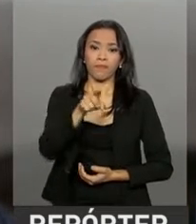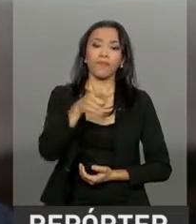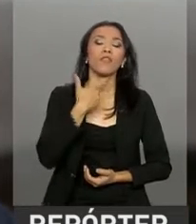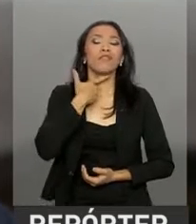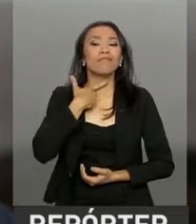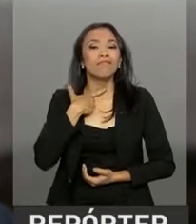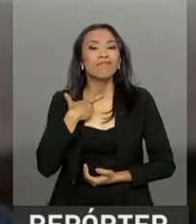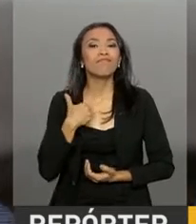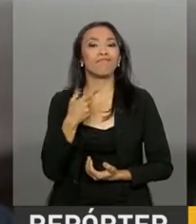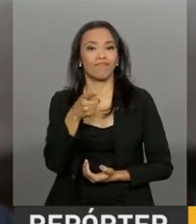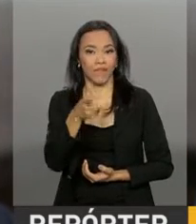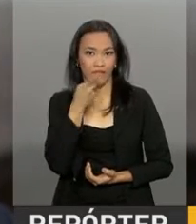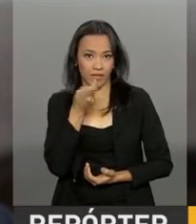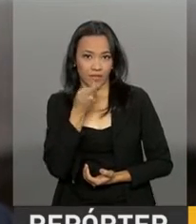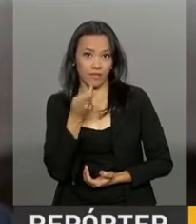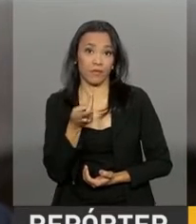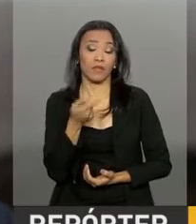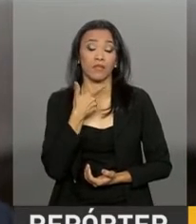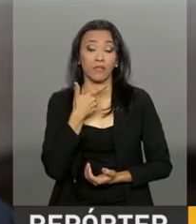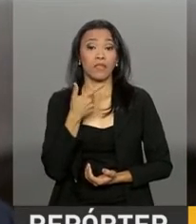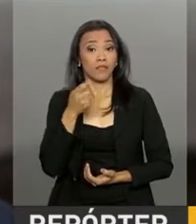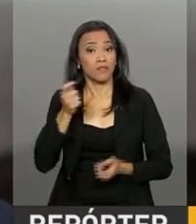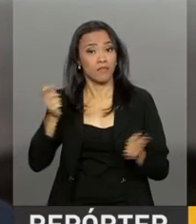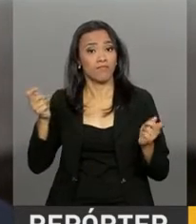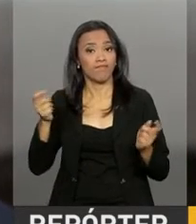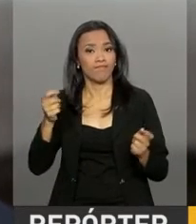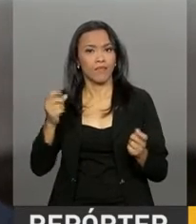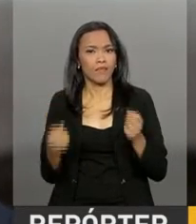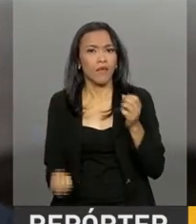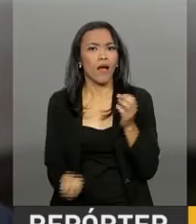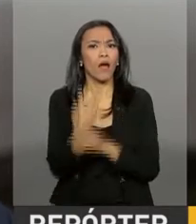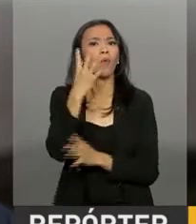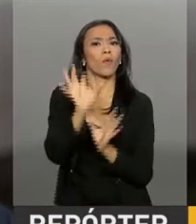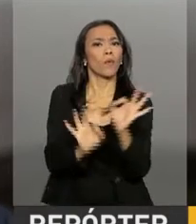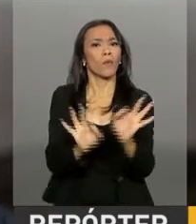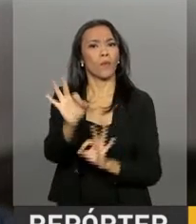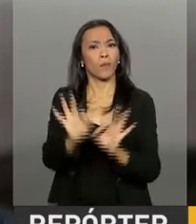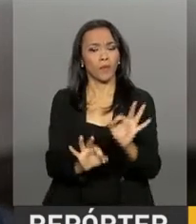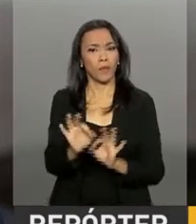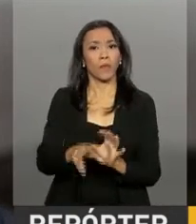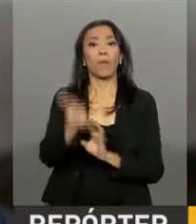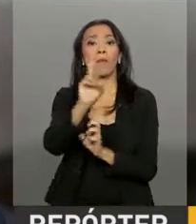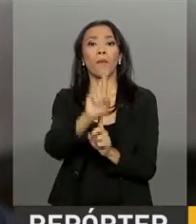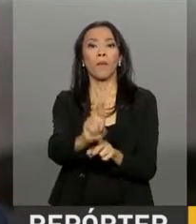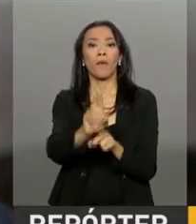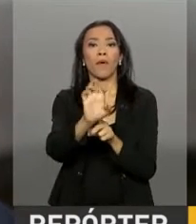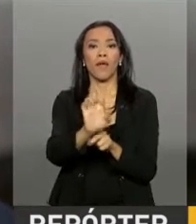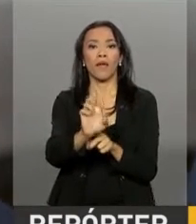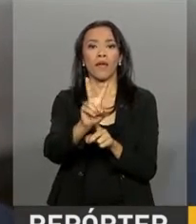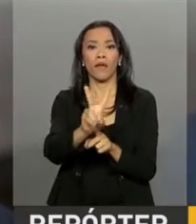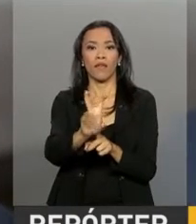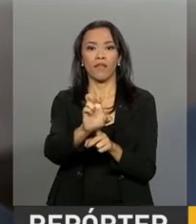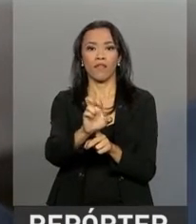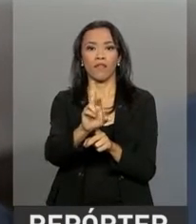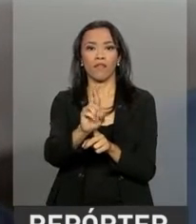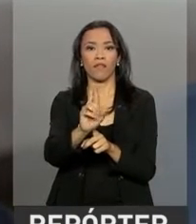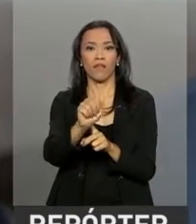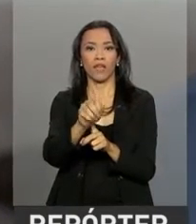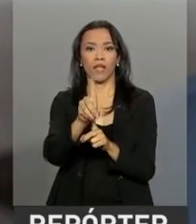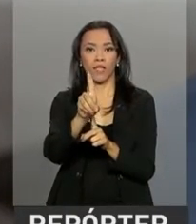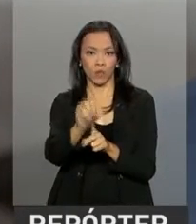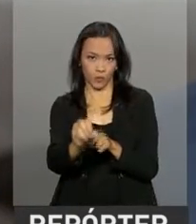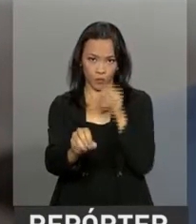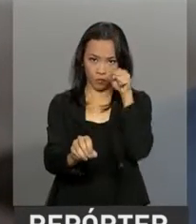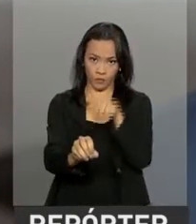Desejamos ardentemente que seja realizado o referendo revocatório na Venezuela, que representa nada mais,